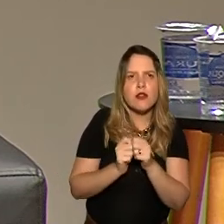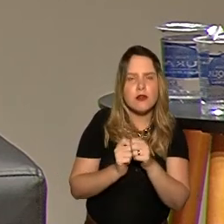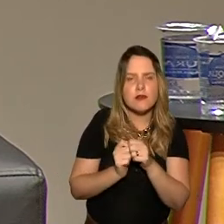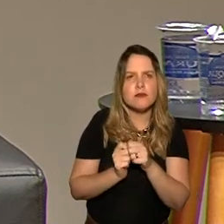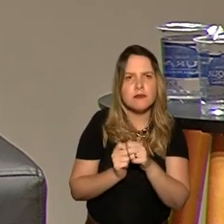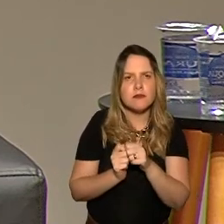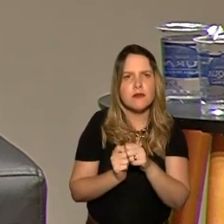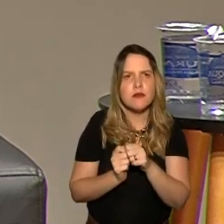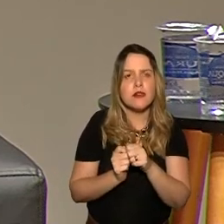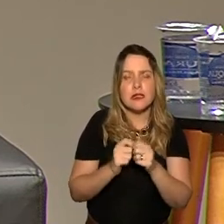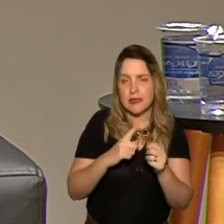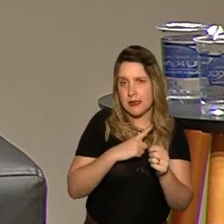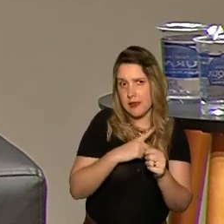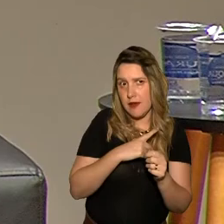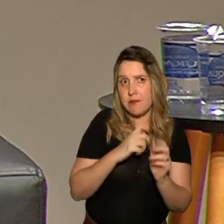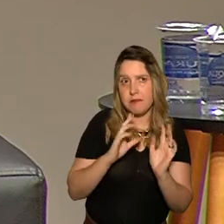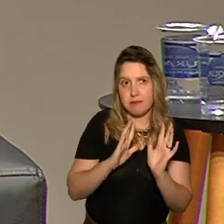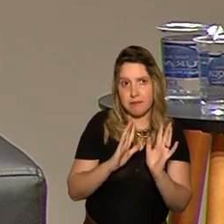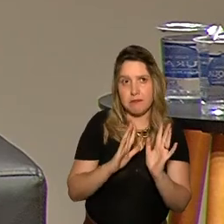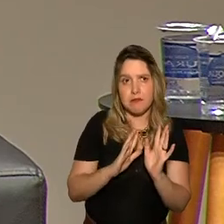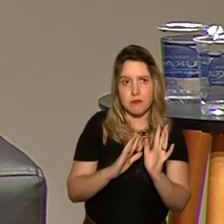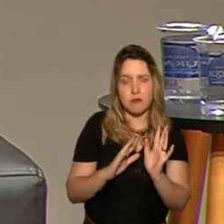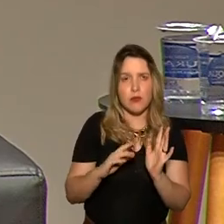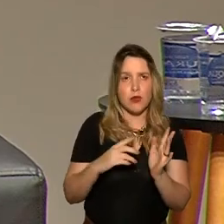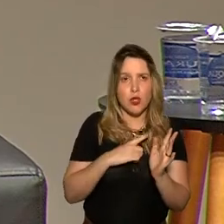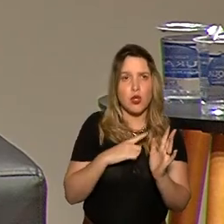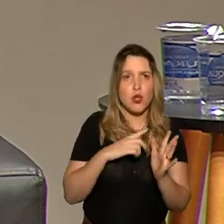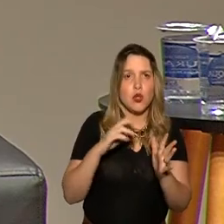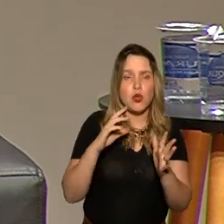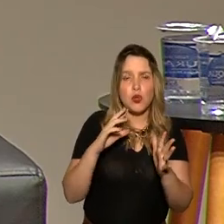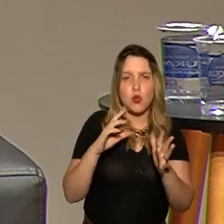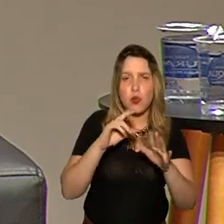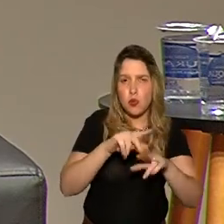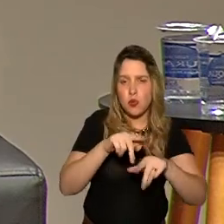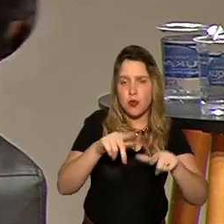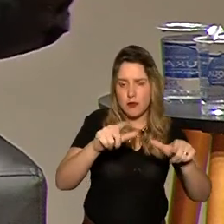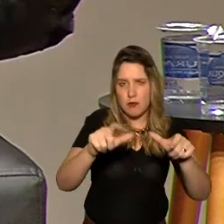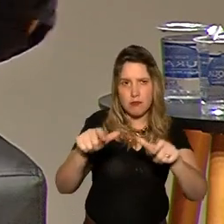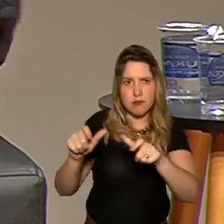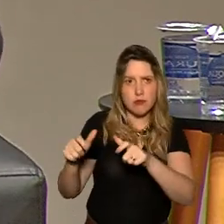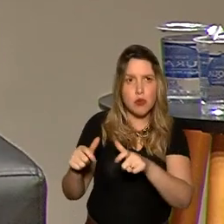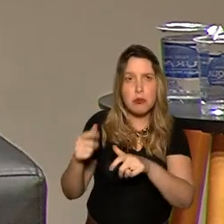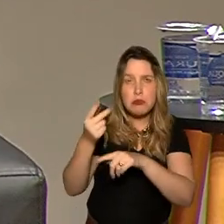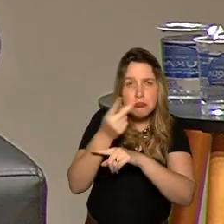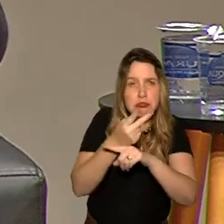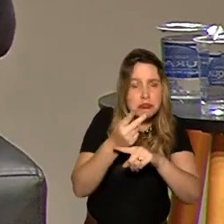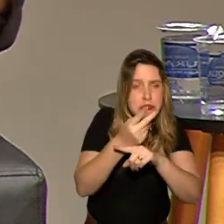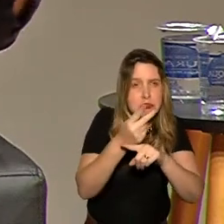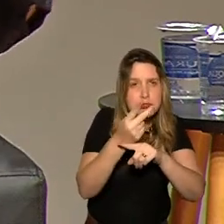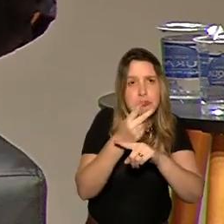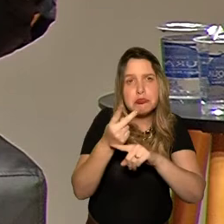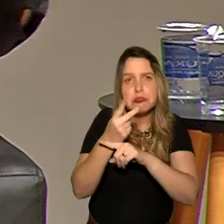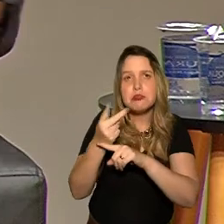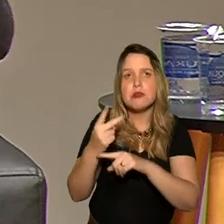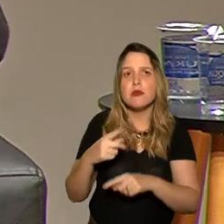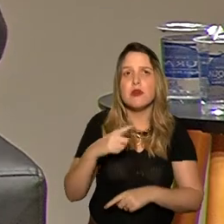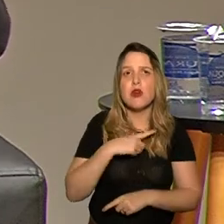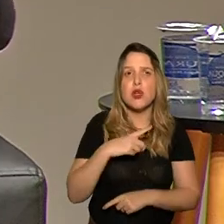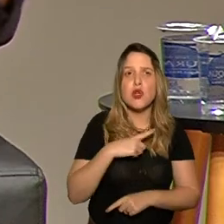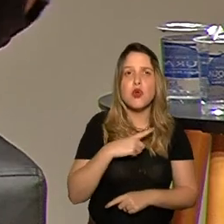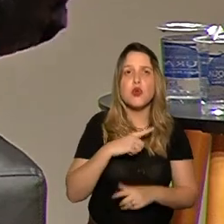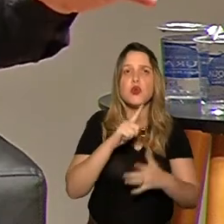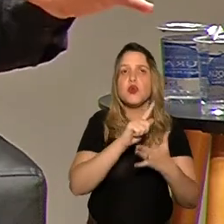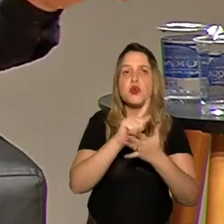há centro e o território ele tende a ser concebido como campo né com os seus